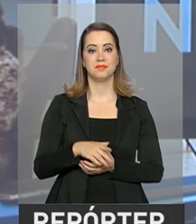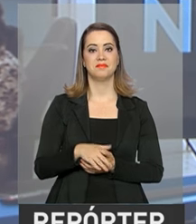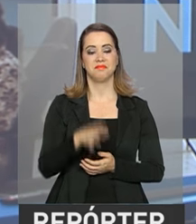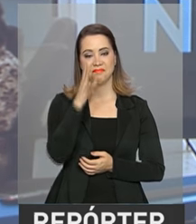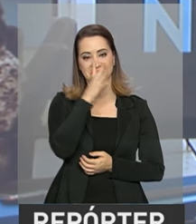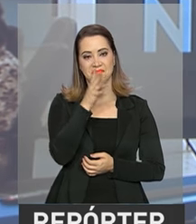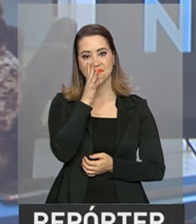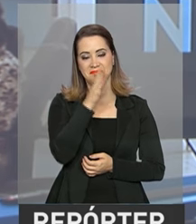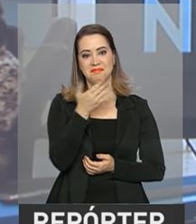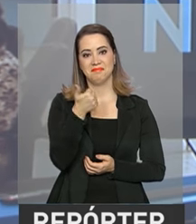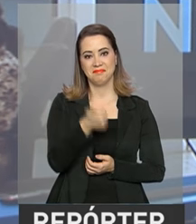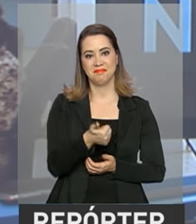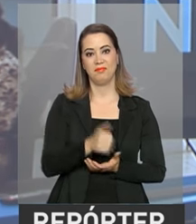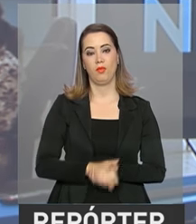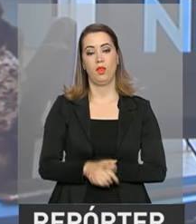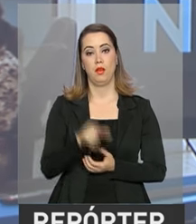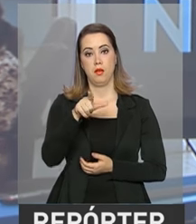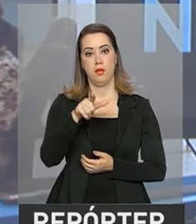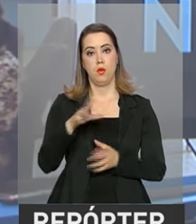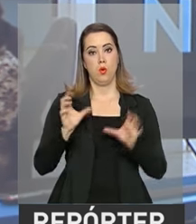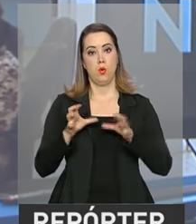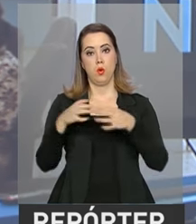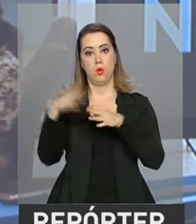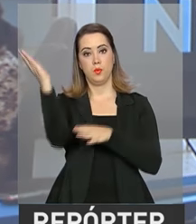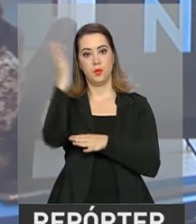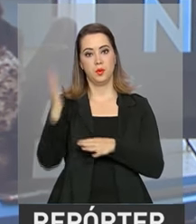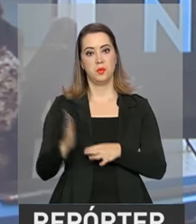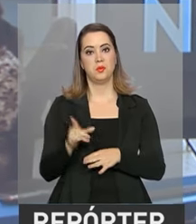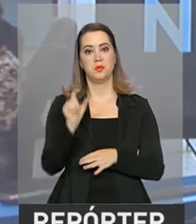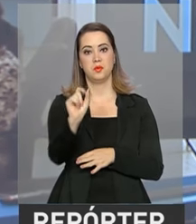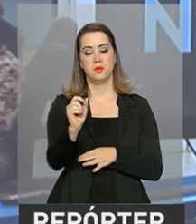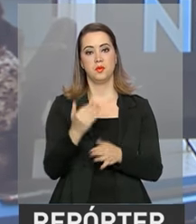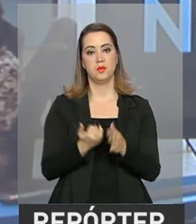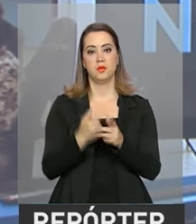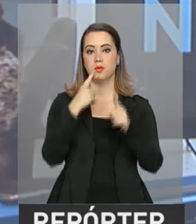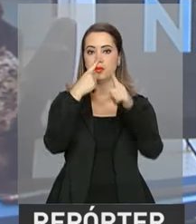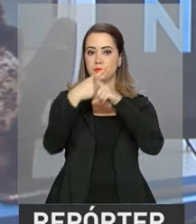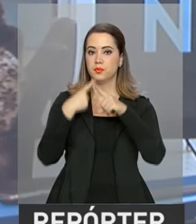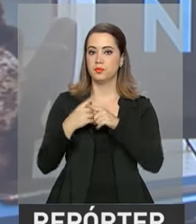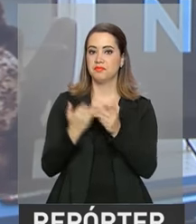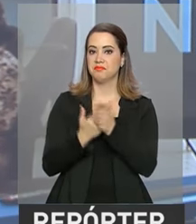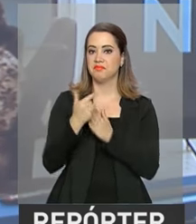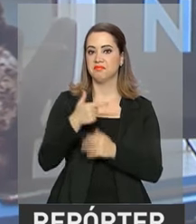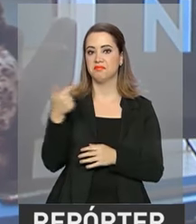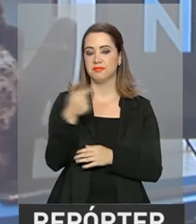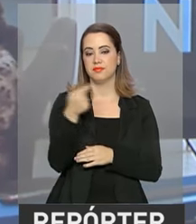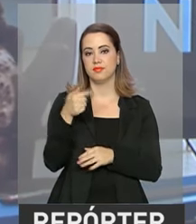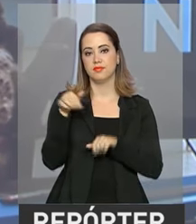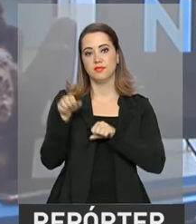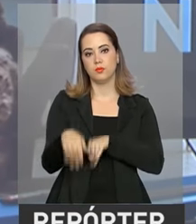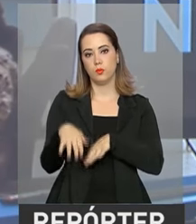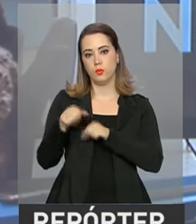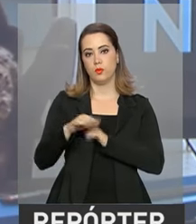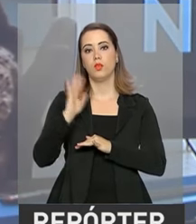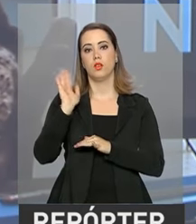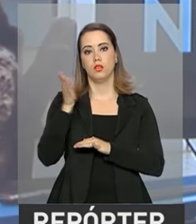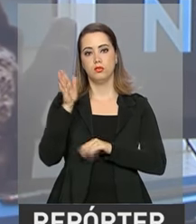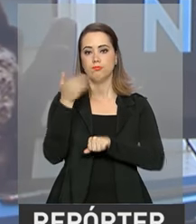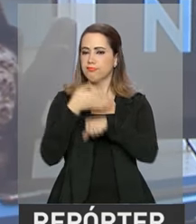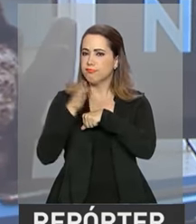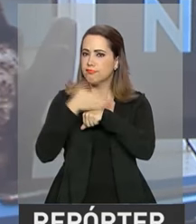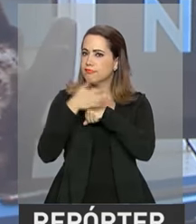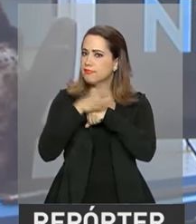Legal. E a delegação brasileira que vai disputar os Jogos Paralímpicos a partir do dia 7 de setembro já está na preparação